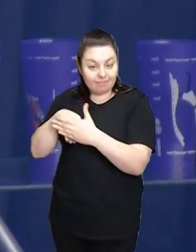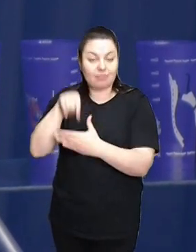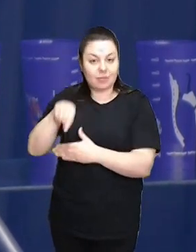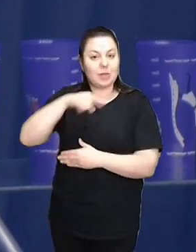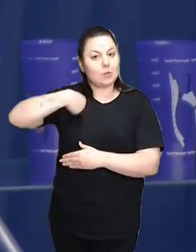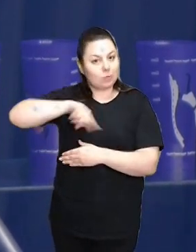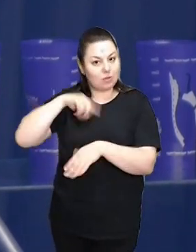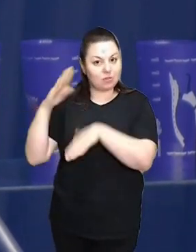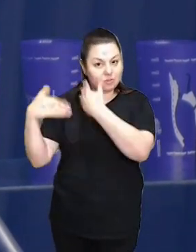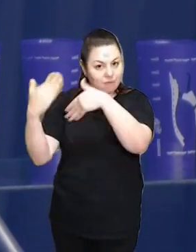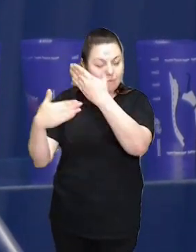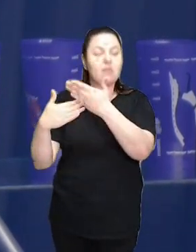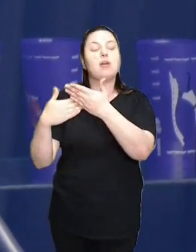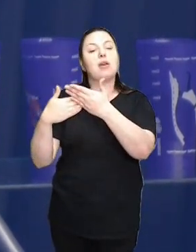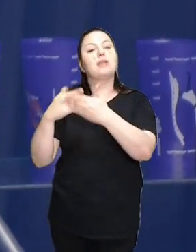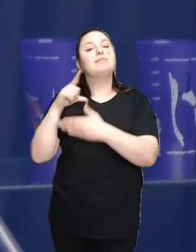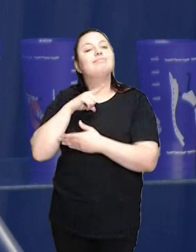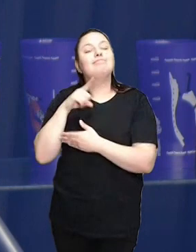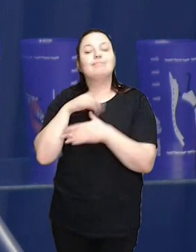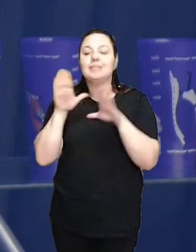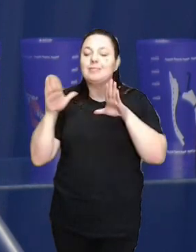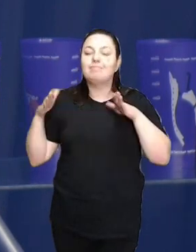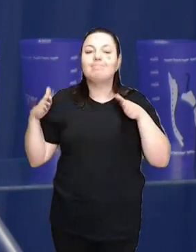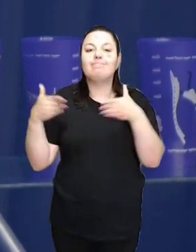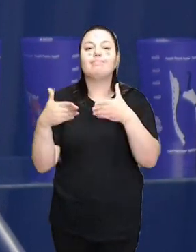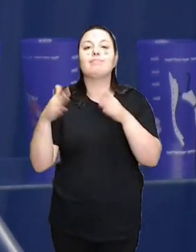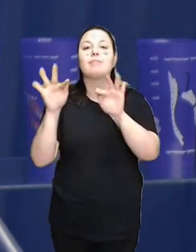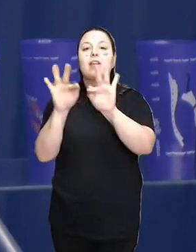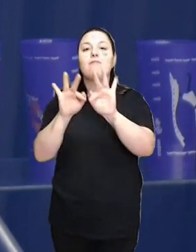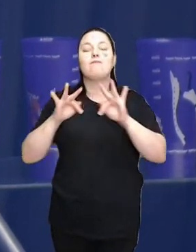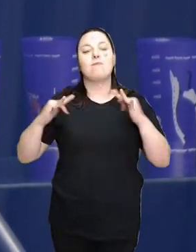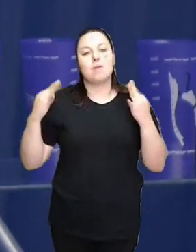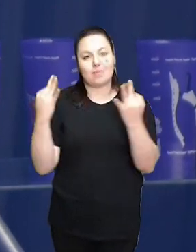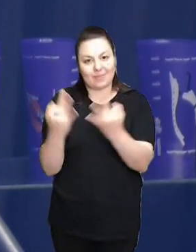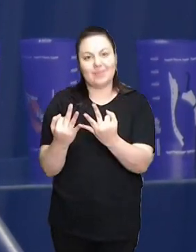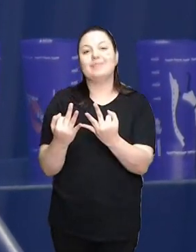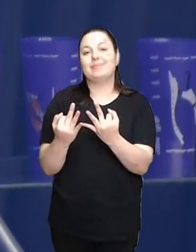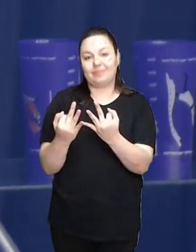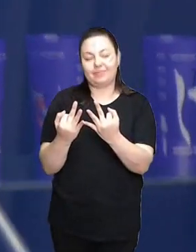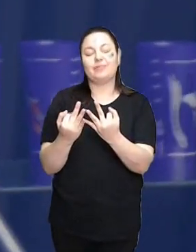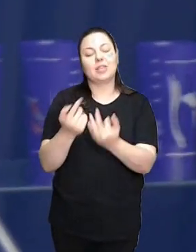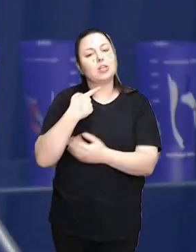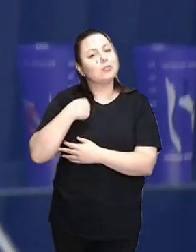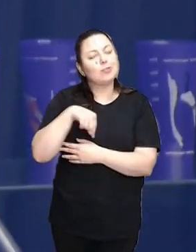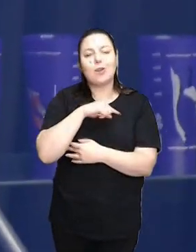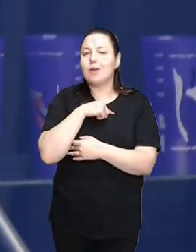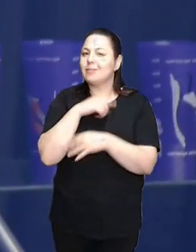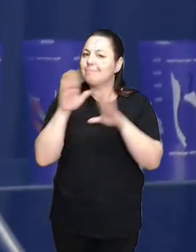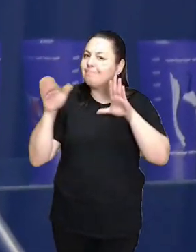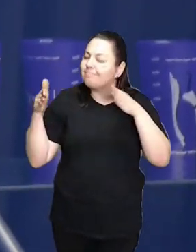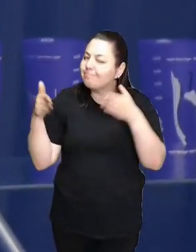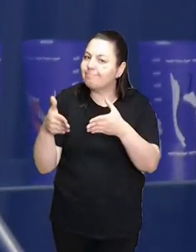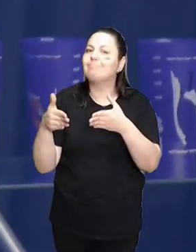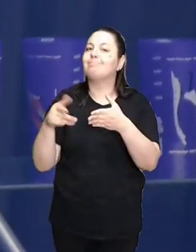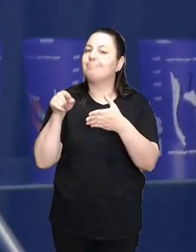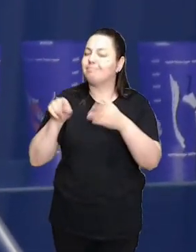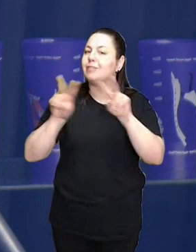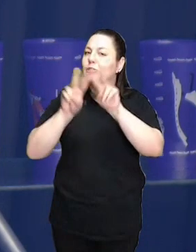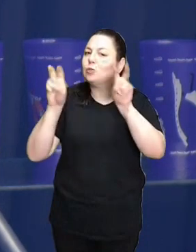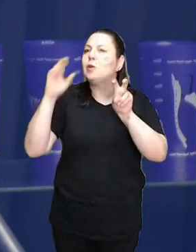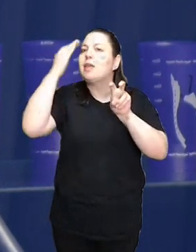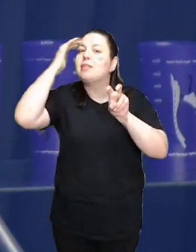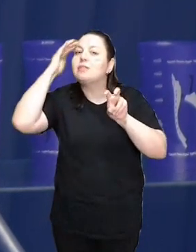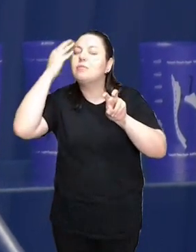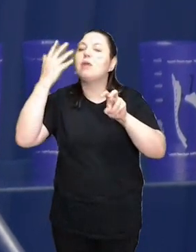ideia da família, né? Aquilo que nós chamamos de escola digital segura, e nós focamos esse entendimento da família porque